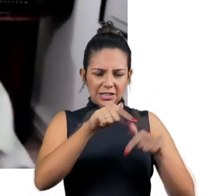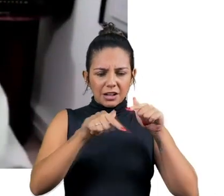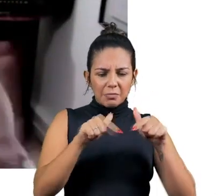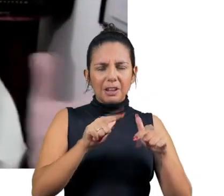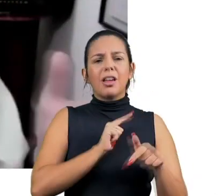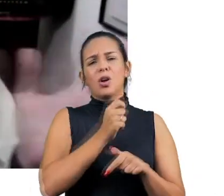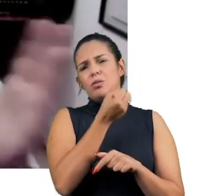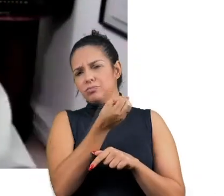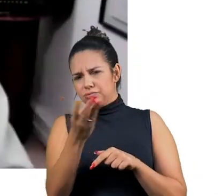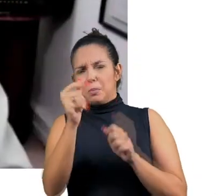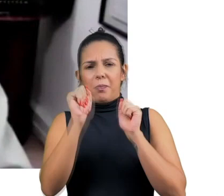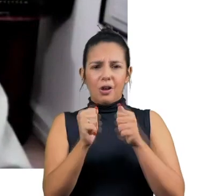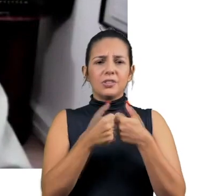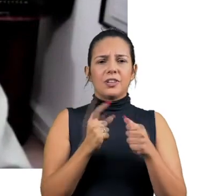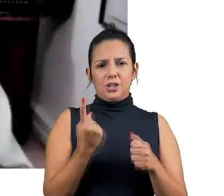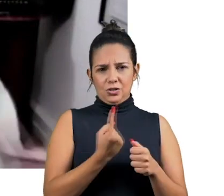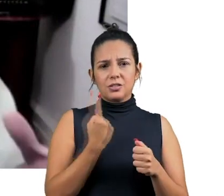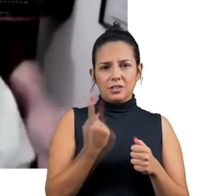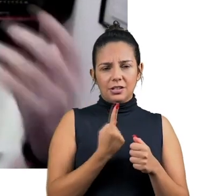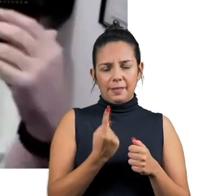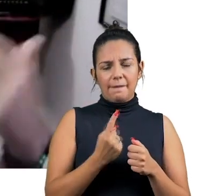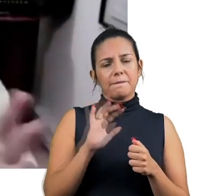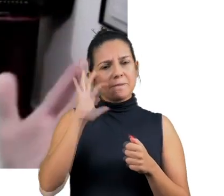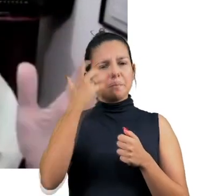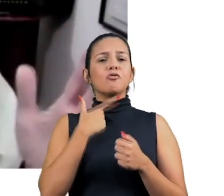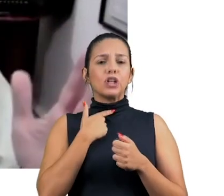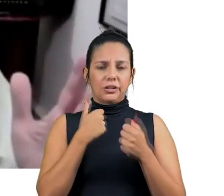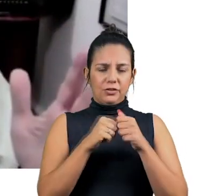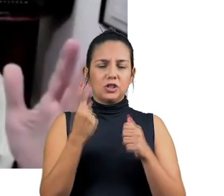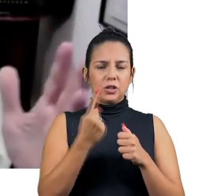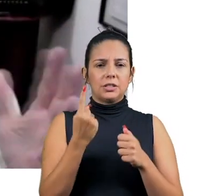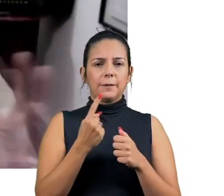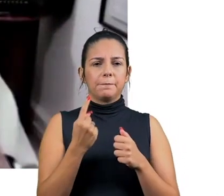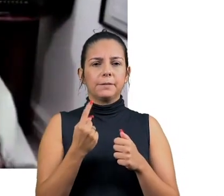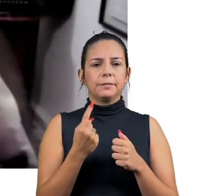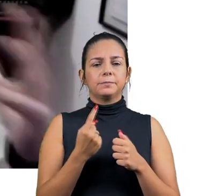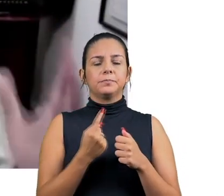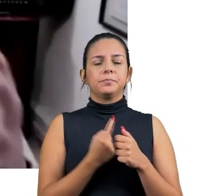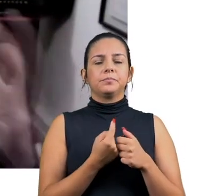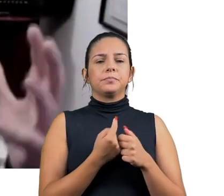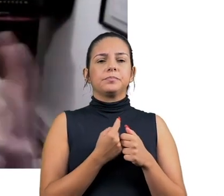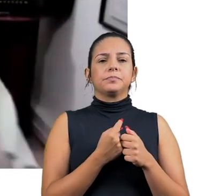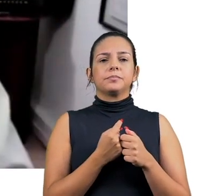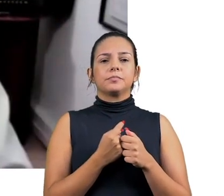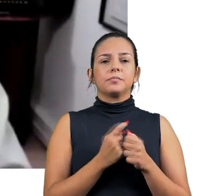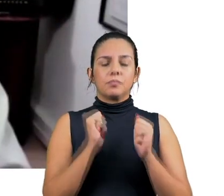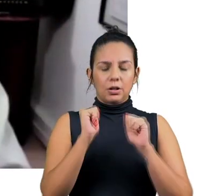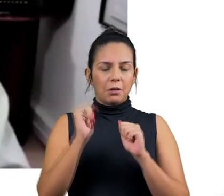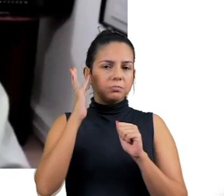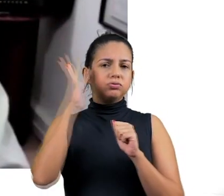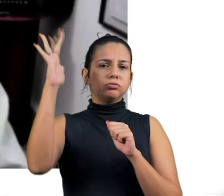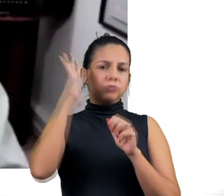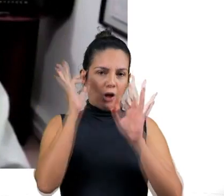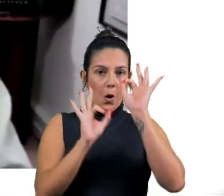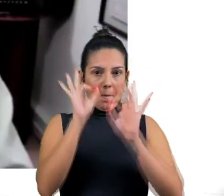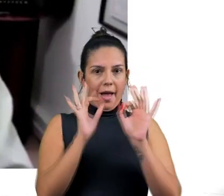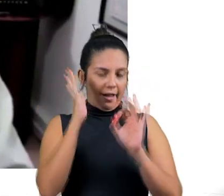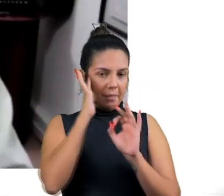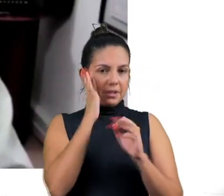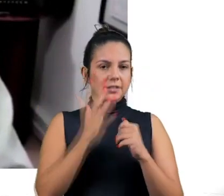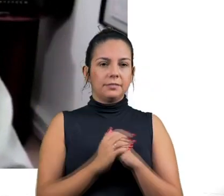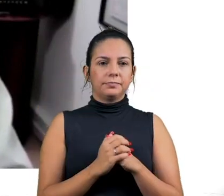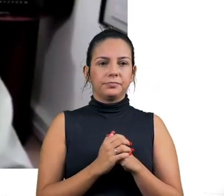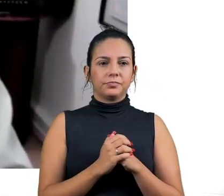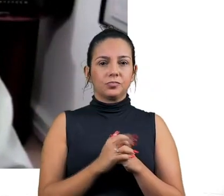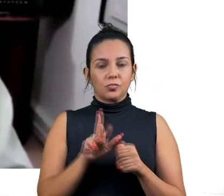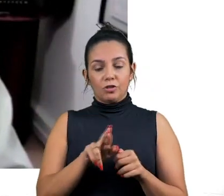Enfim, tem várias circunstâncias nas quais a gente, de repente, diz assim: eu quero ficar uns tempos sozinho aqui para poder arrumar minha cabeça.